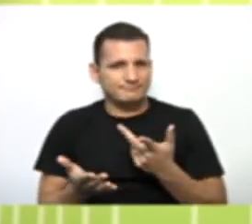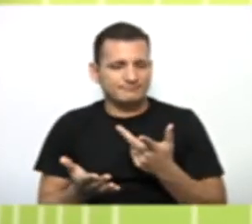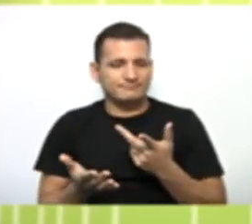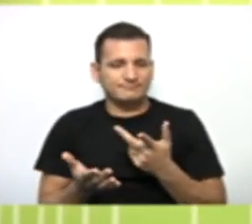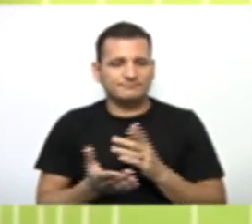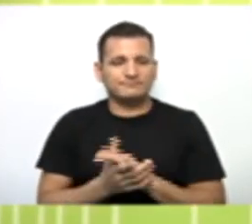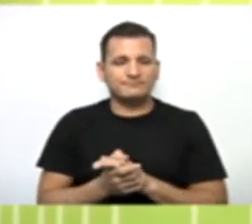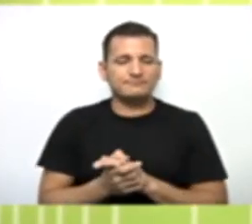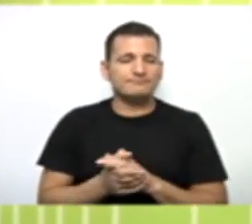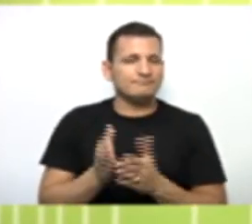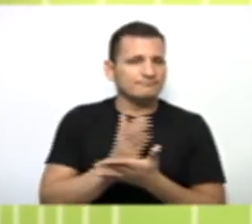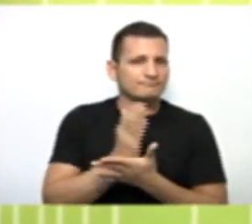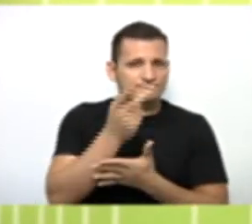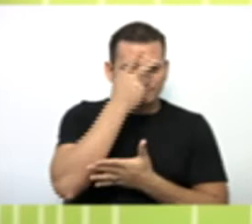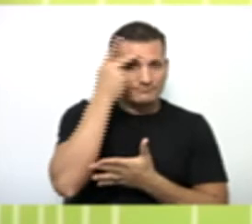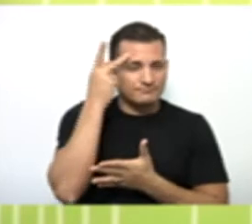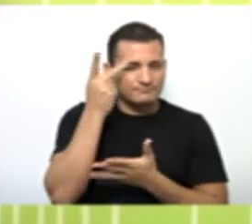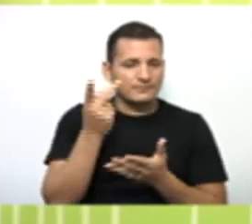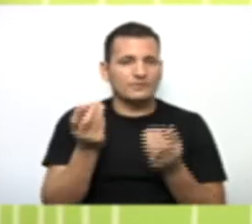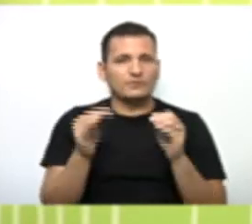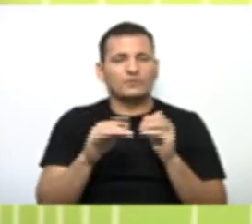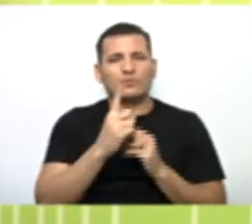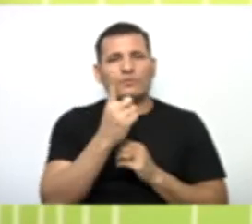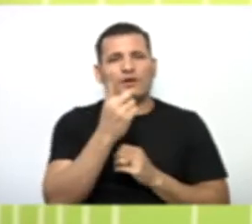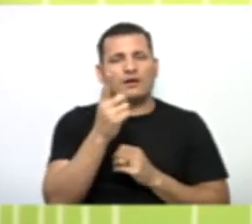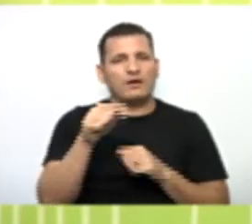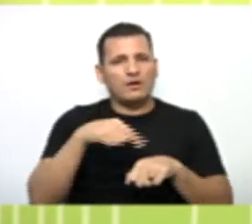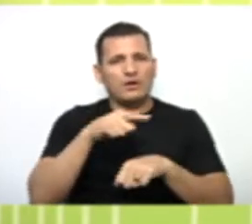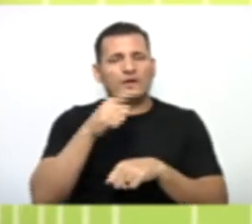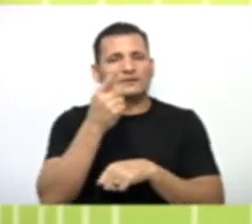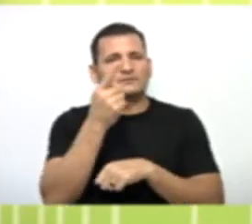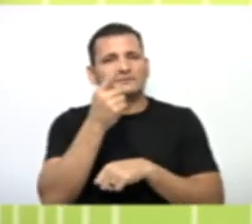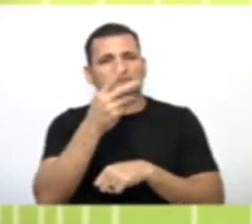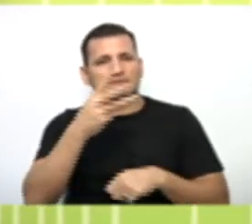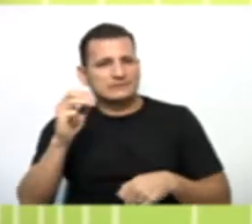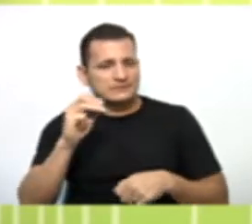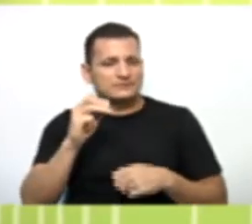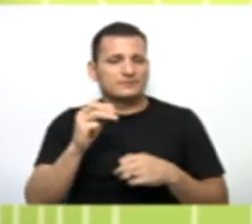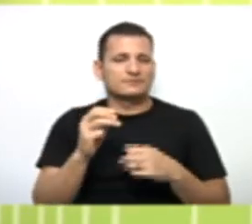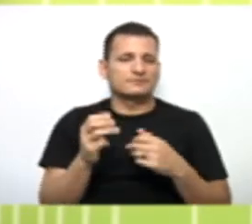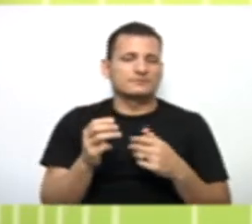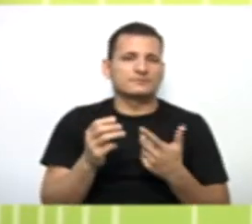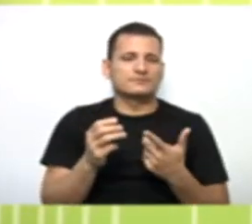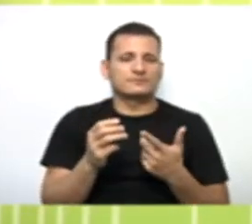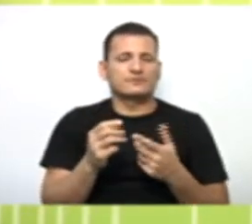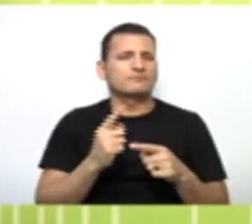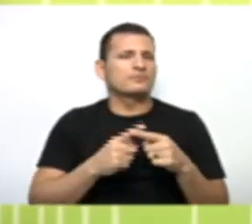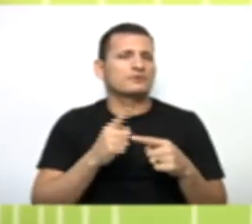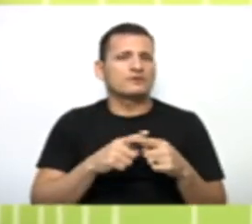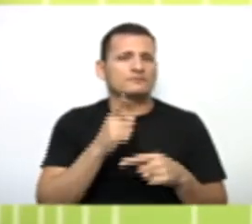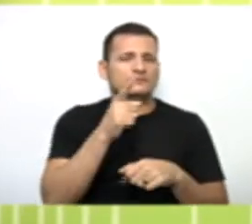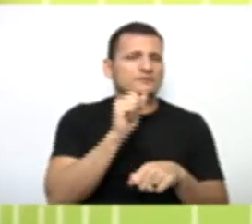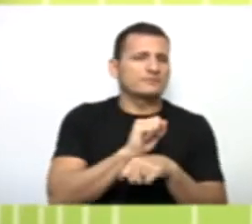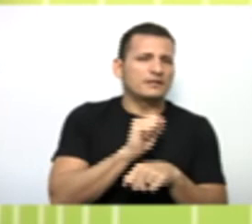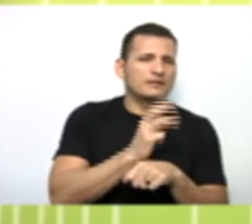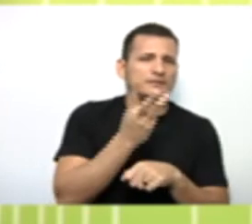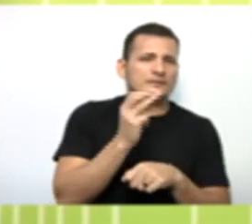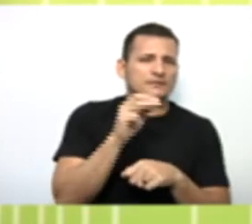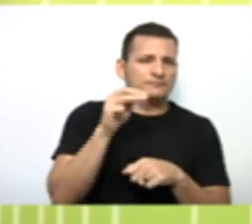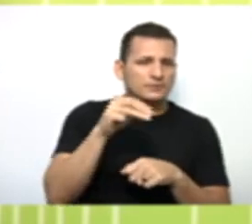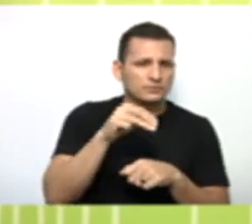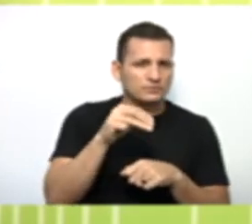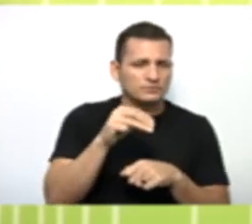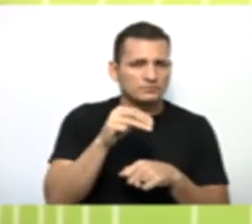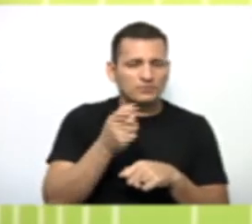é? Houveram pessoas que colocaram o quê? 1h30. Tem que tomar 3 comprimidos, então é 1h30. Por quê? Você vai esperar 30 minutos para tomar o